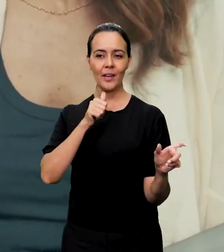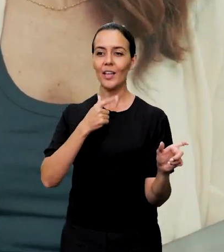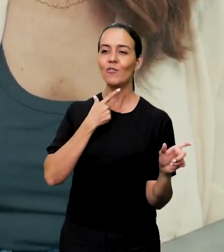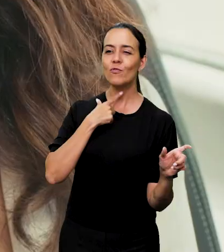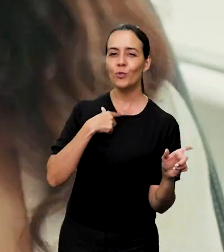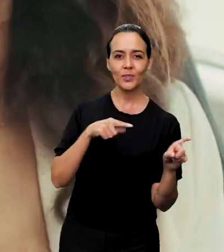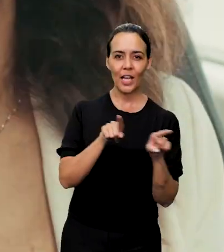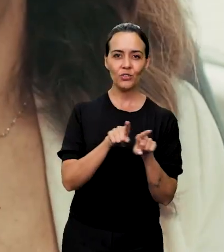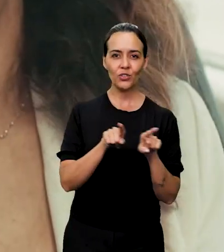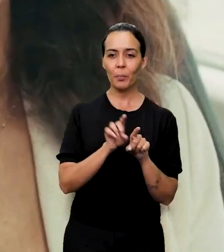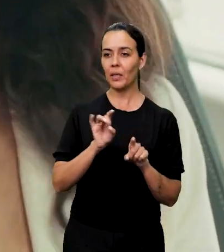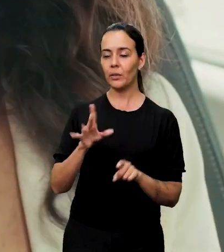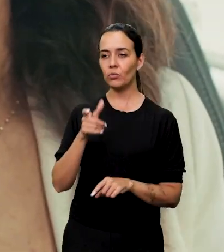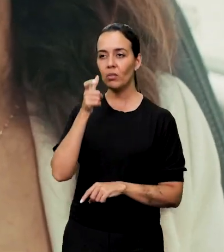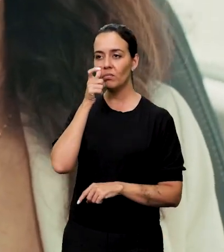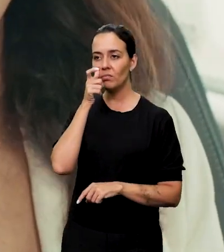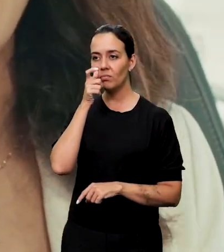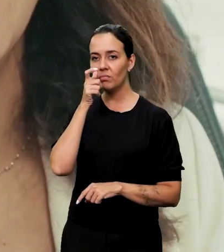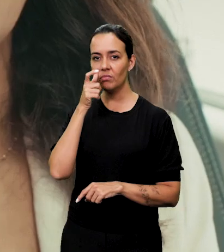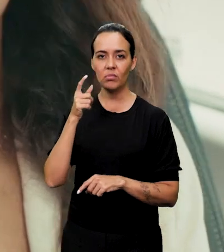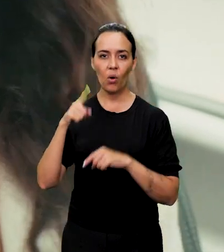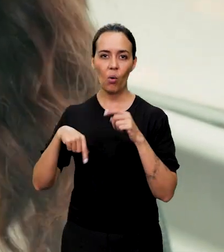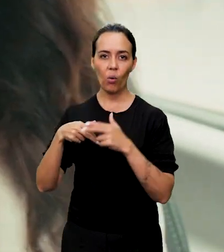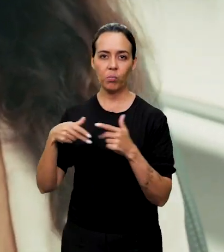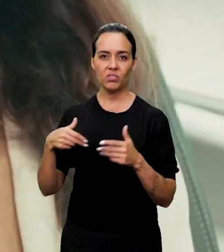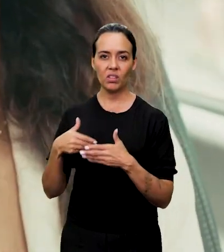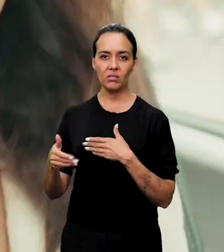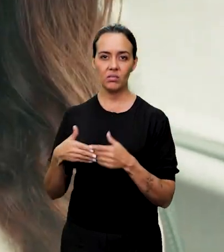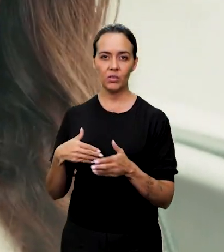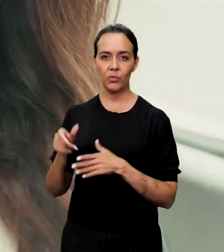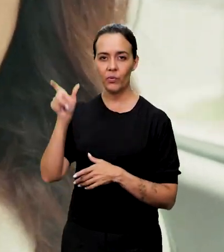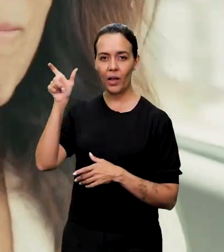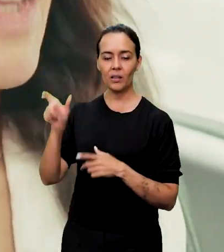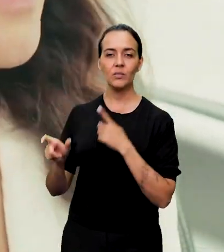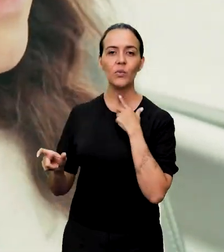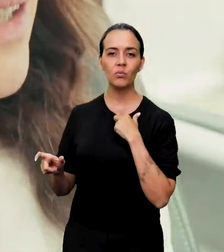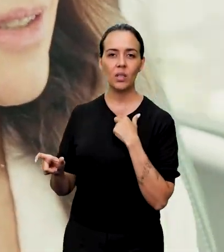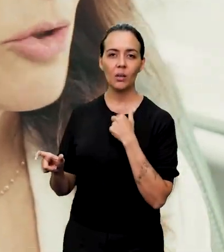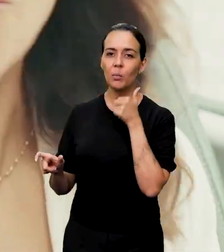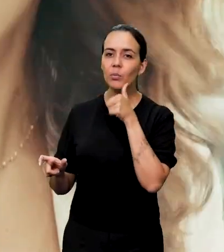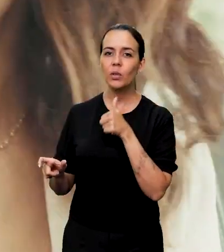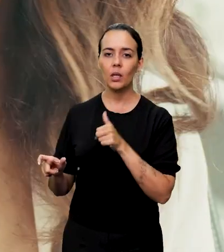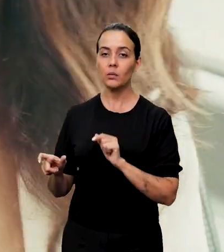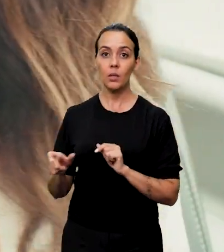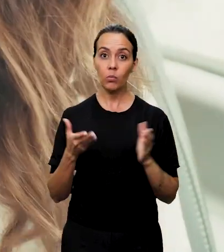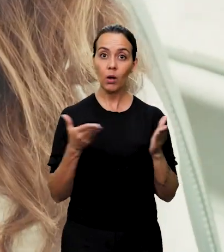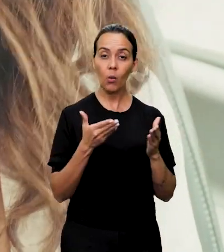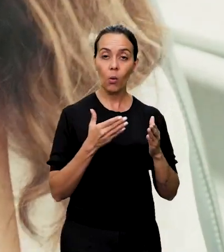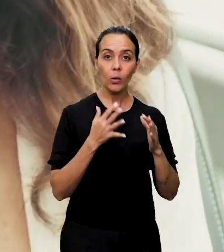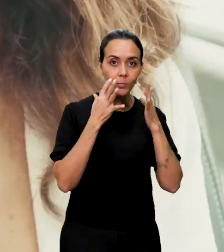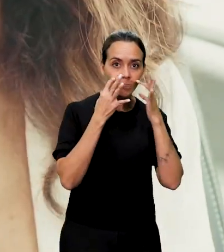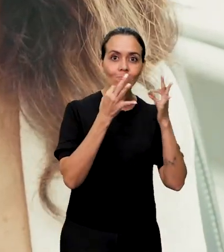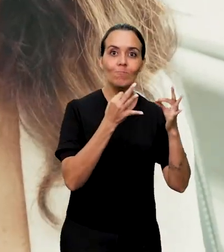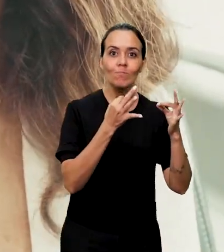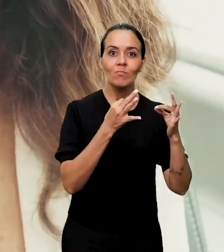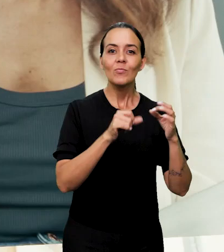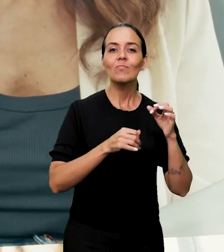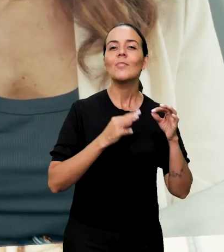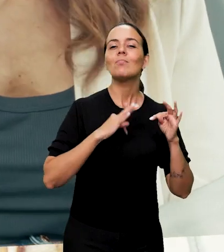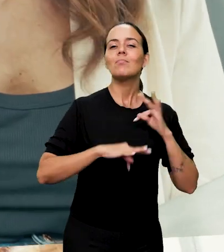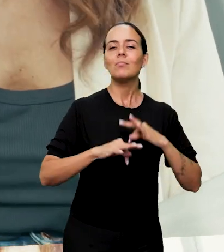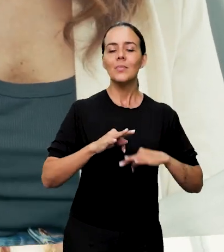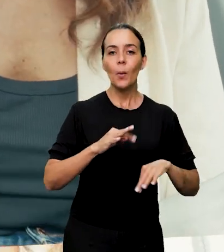né? E aí passa por você ter um pouco mais de conversa, um pouco mais